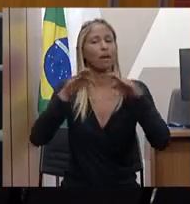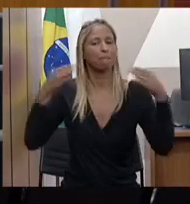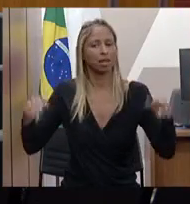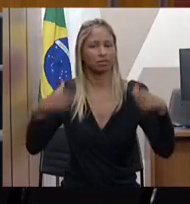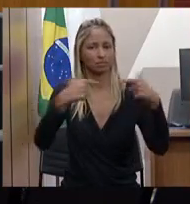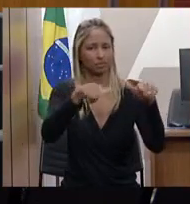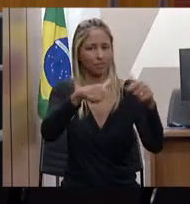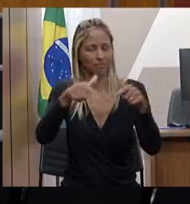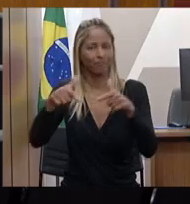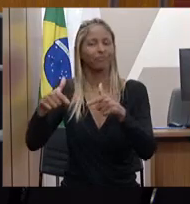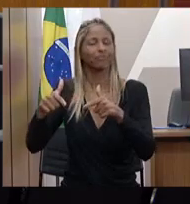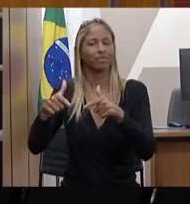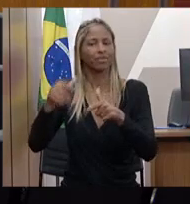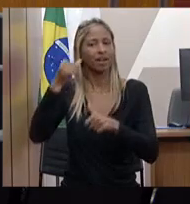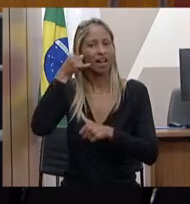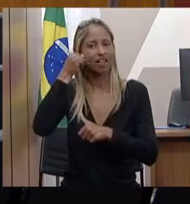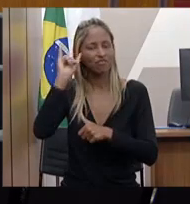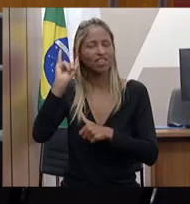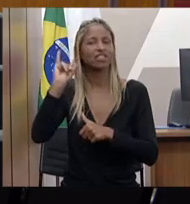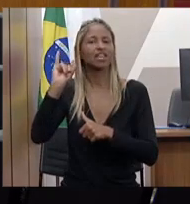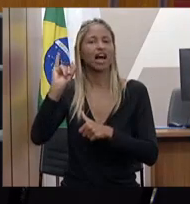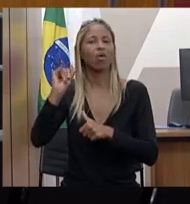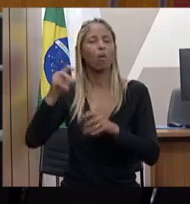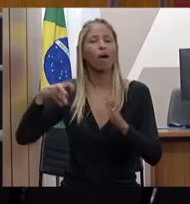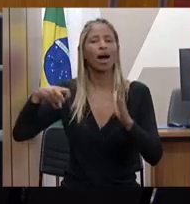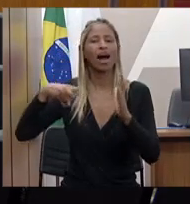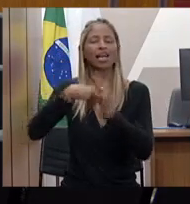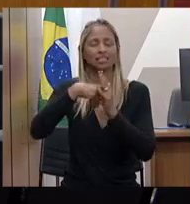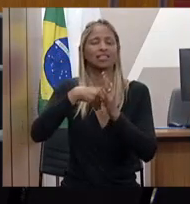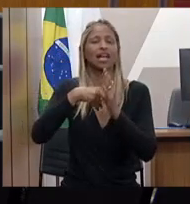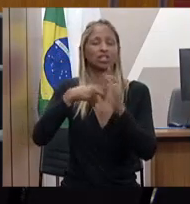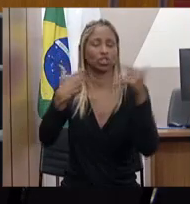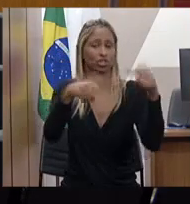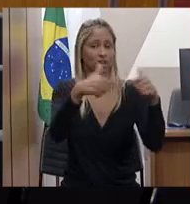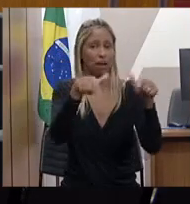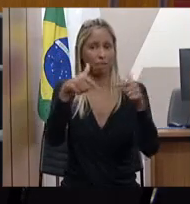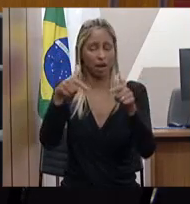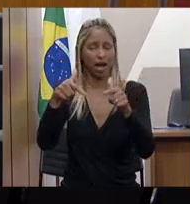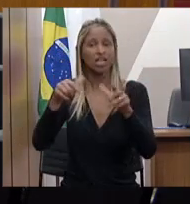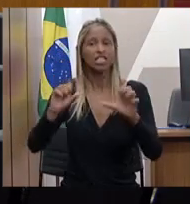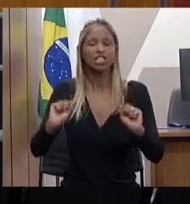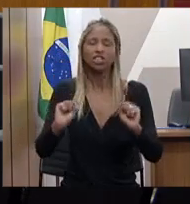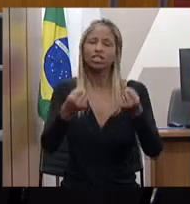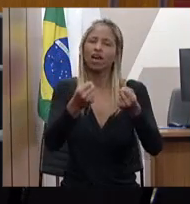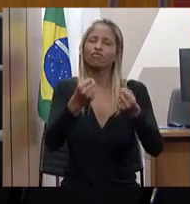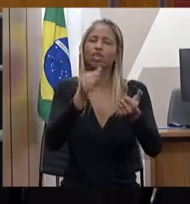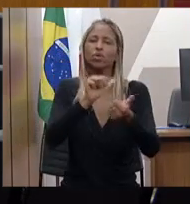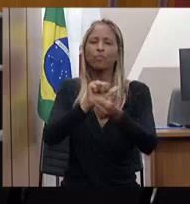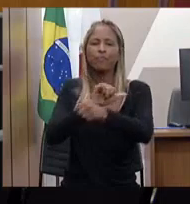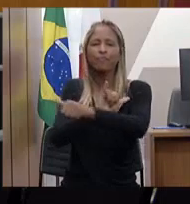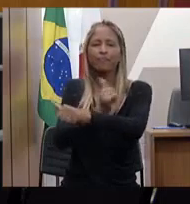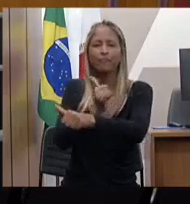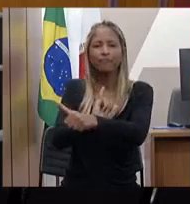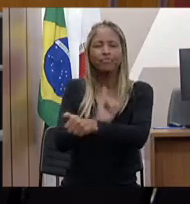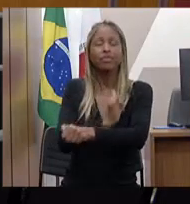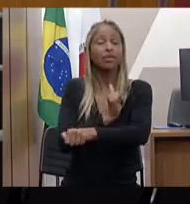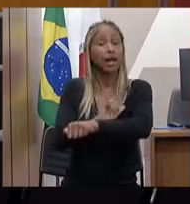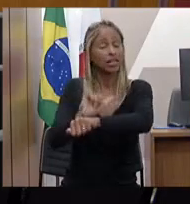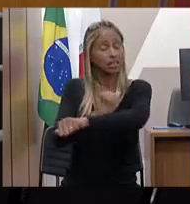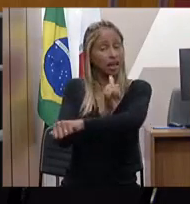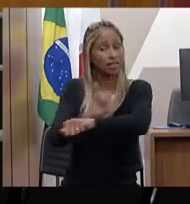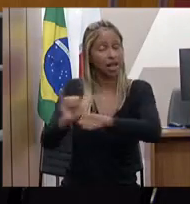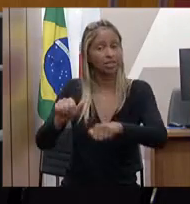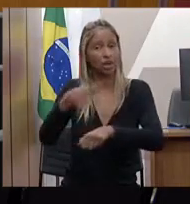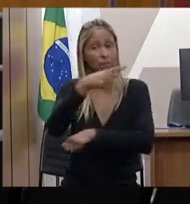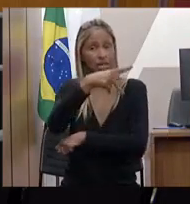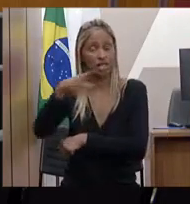sobre prevenção e combate aos acidentes de trabalho desafios e estratégias sobre a